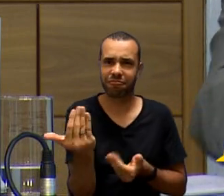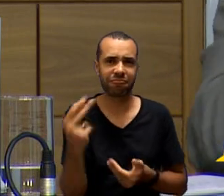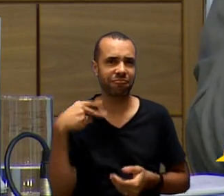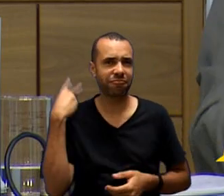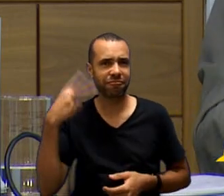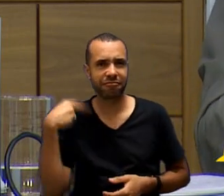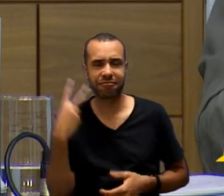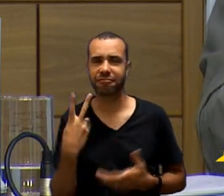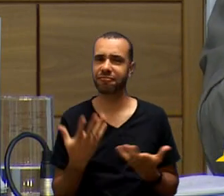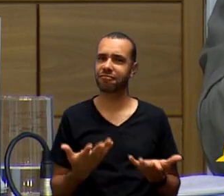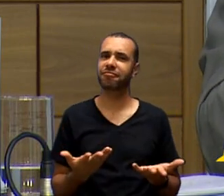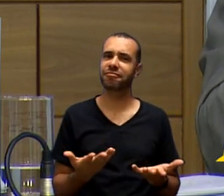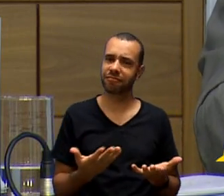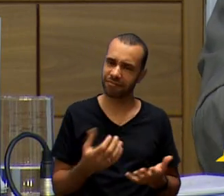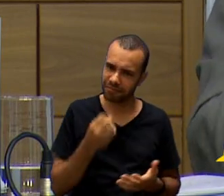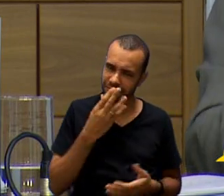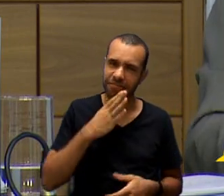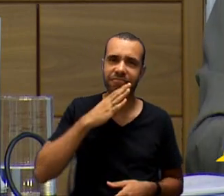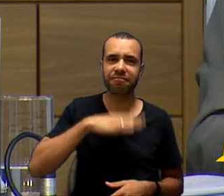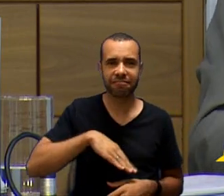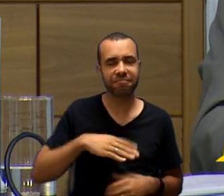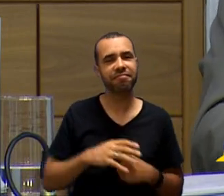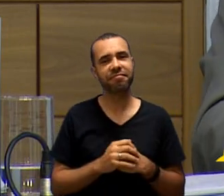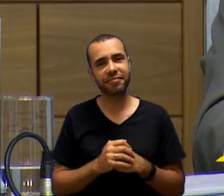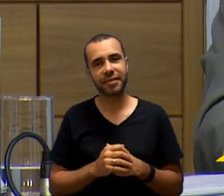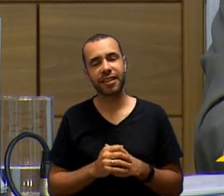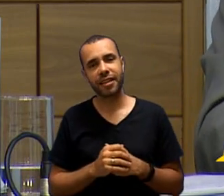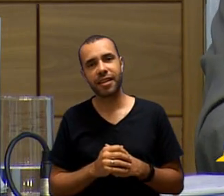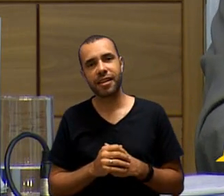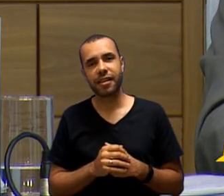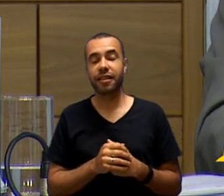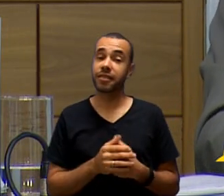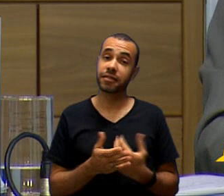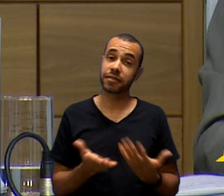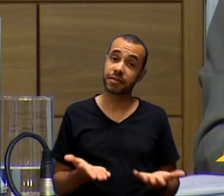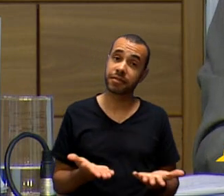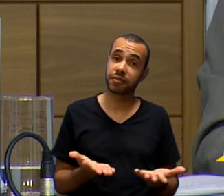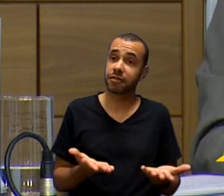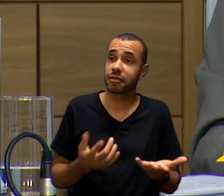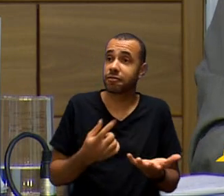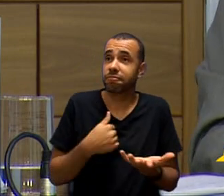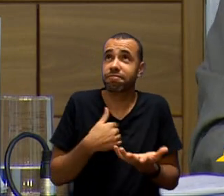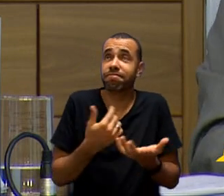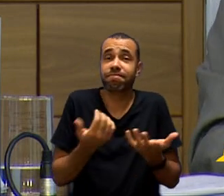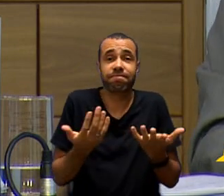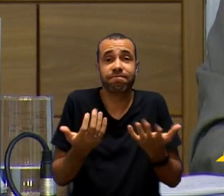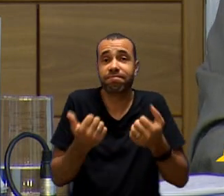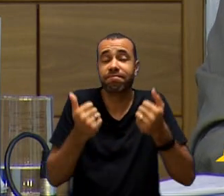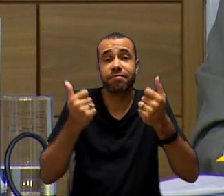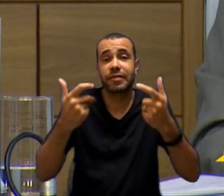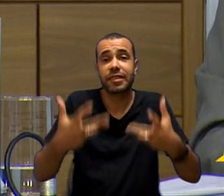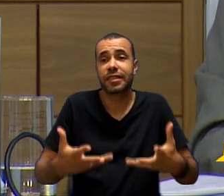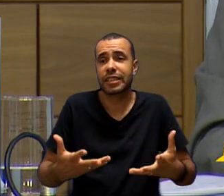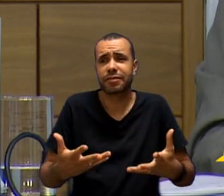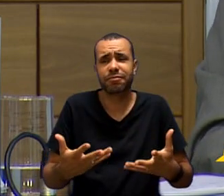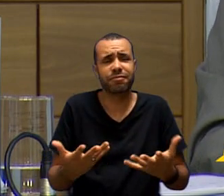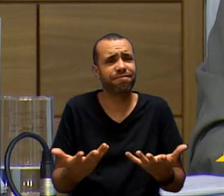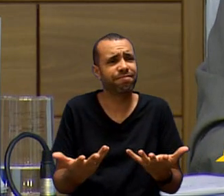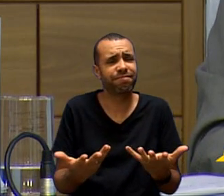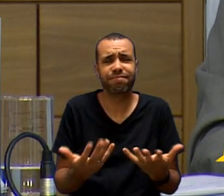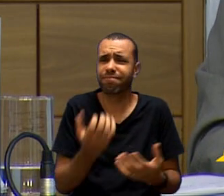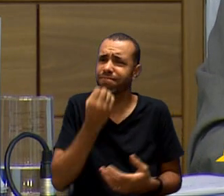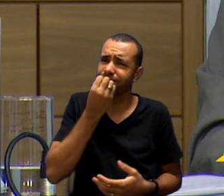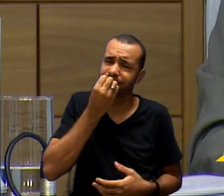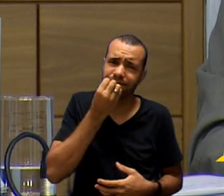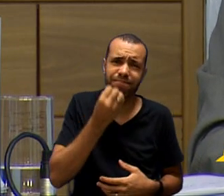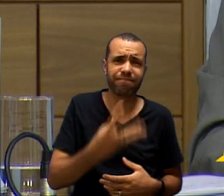mirim, nesta tarde. Tenho só que dizer que valeu a pena